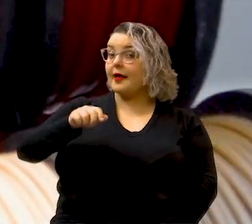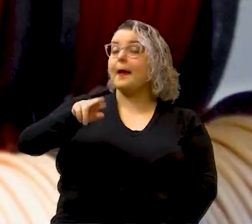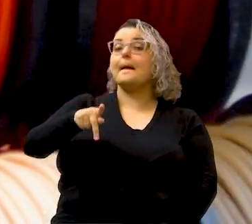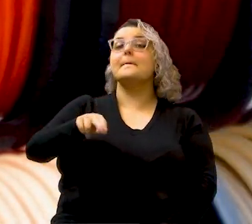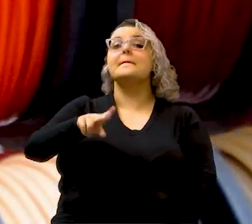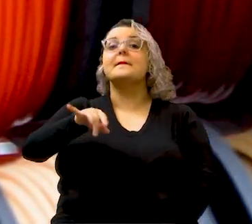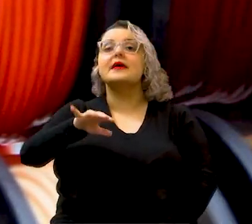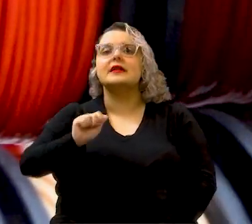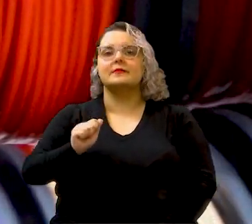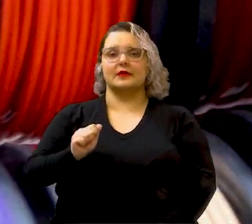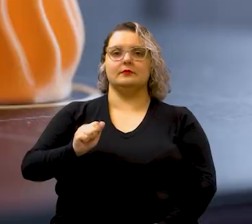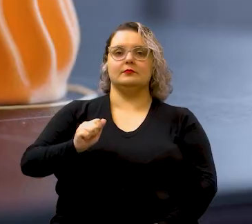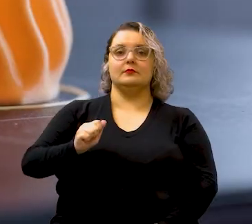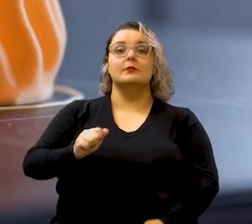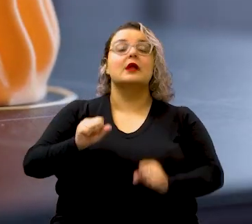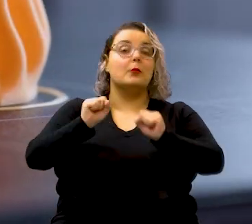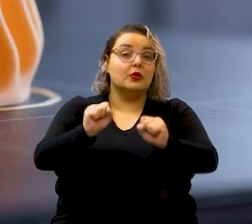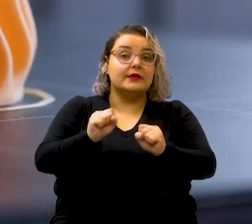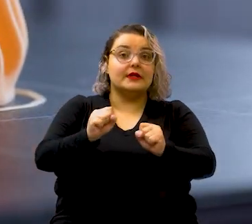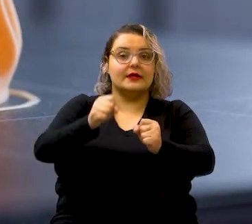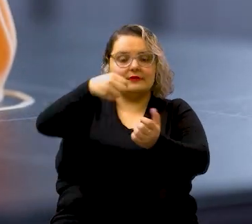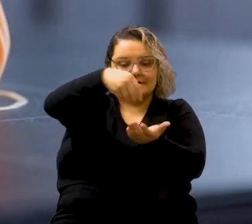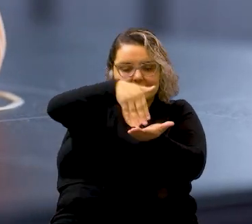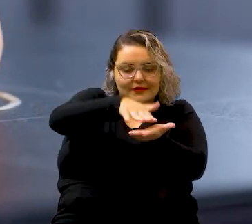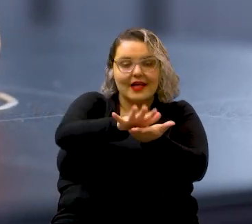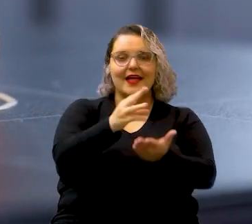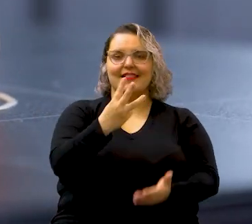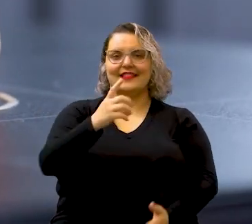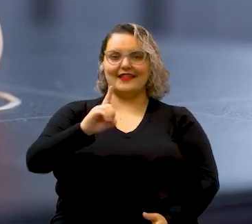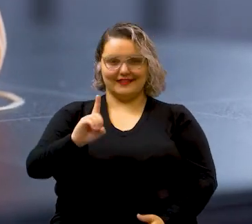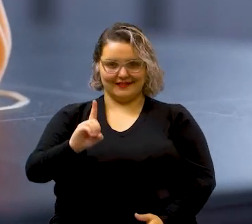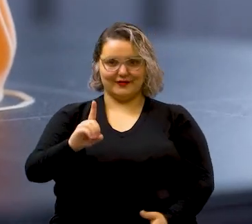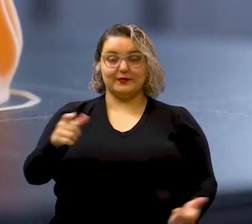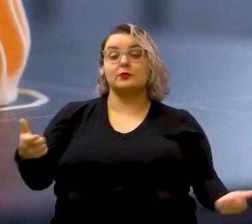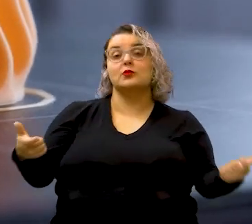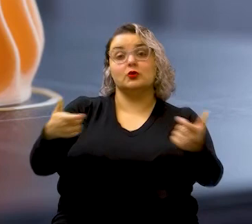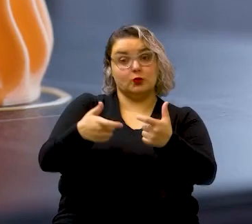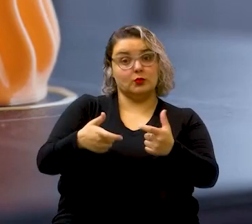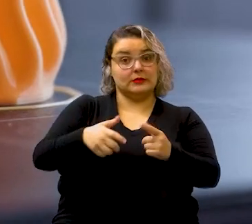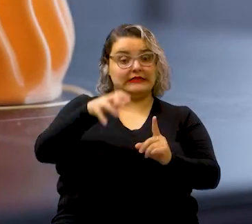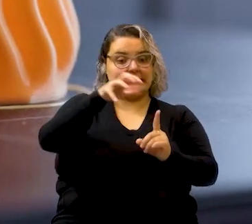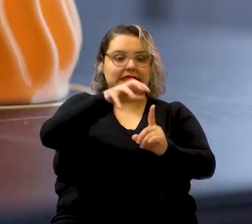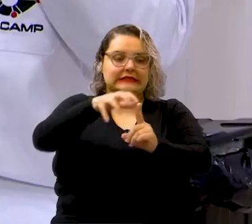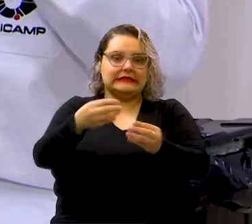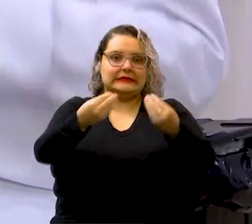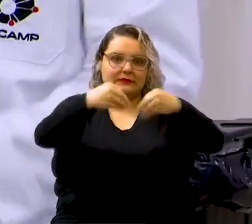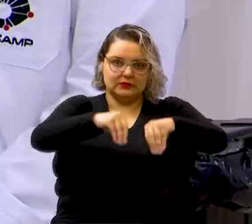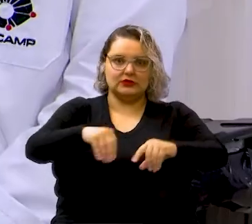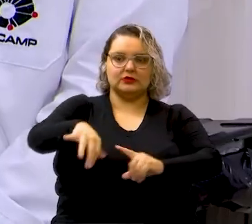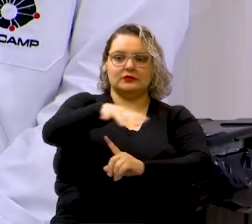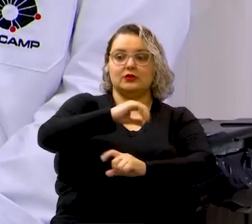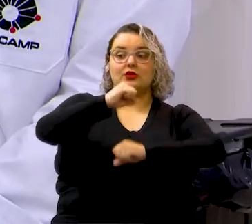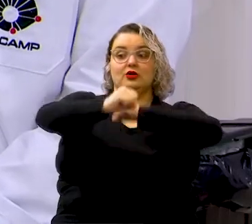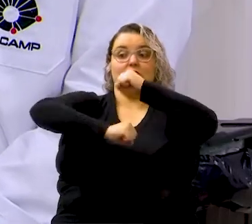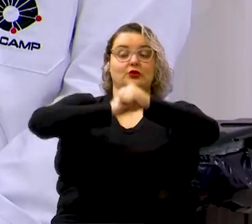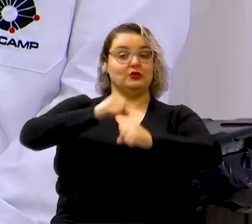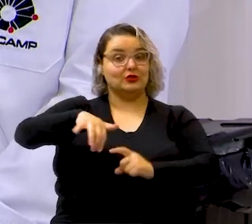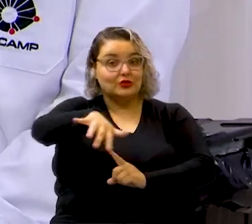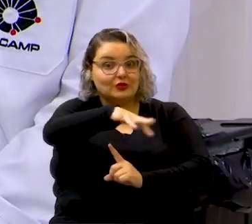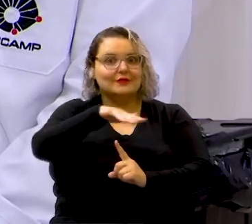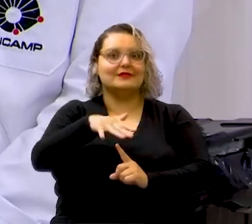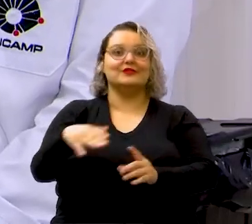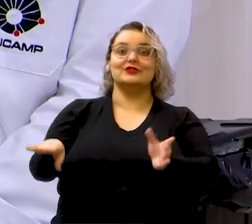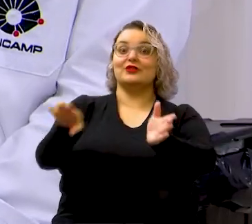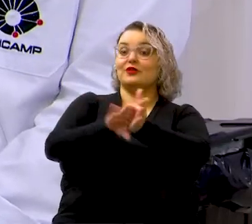de filamentos para impressão 3D, minimizando os impactos ambientais. E o Giro Ambiental de hoje